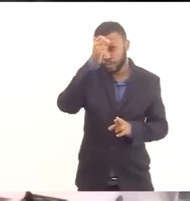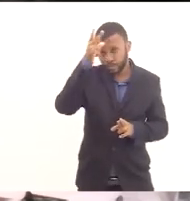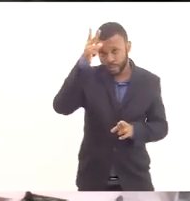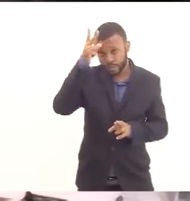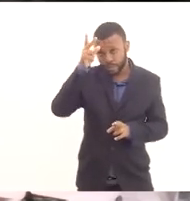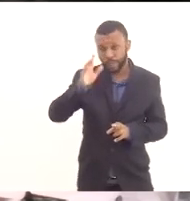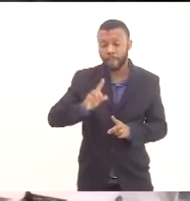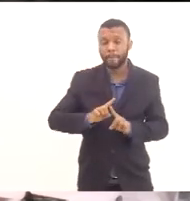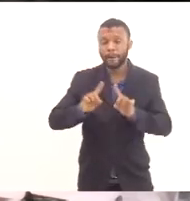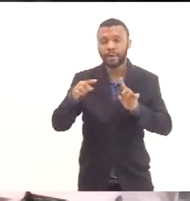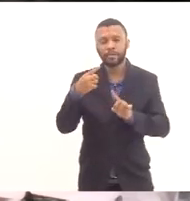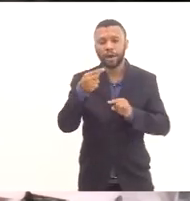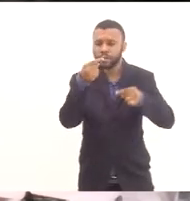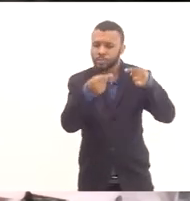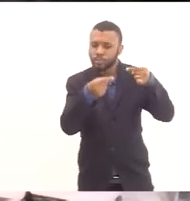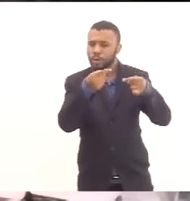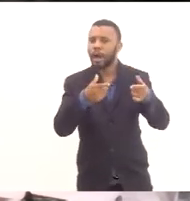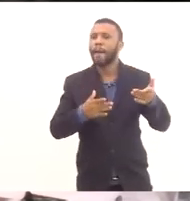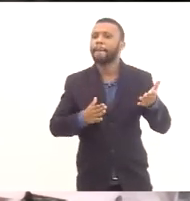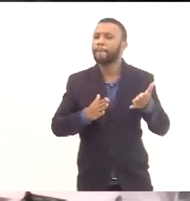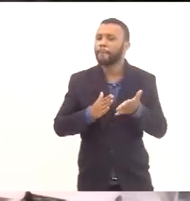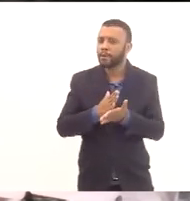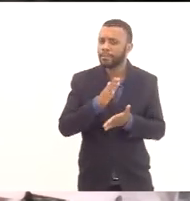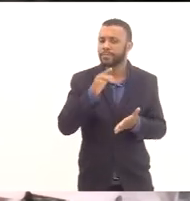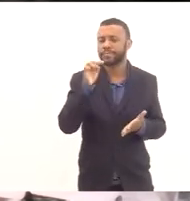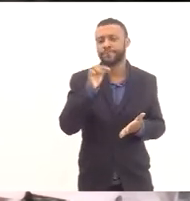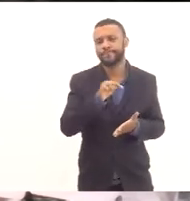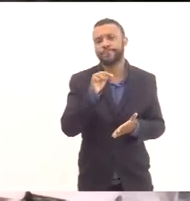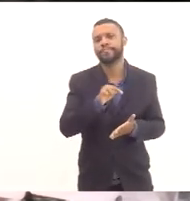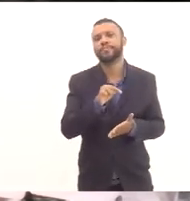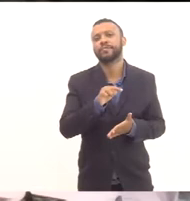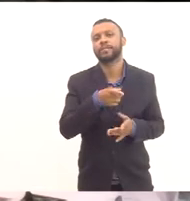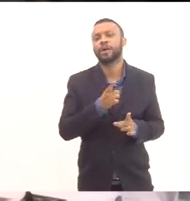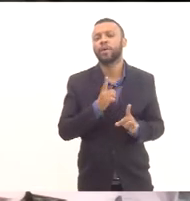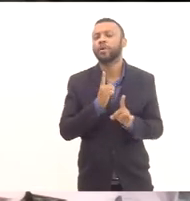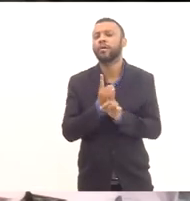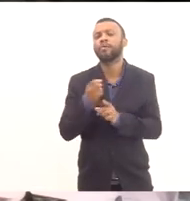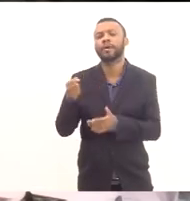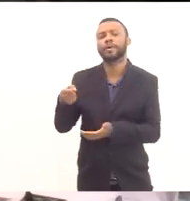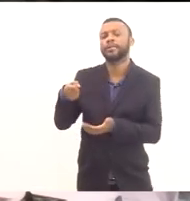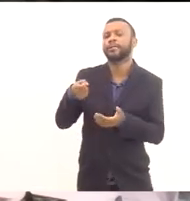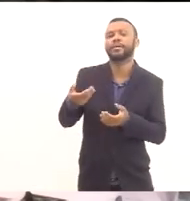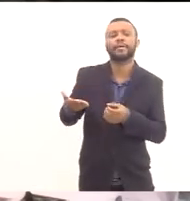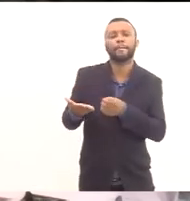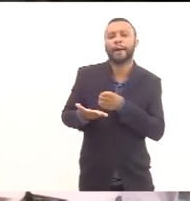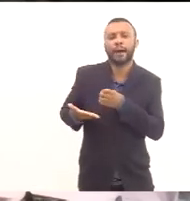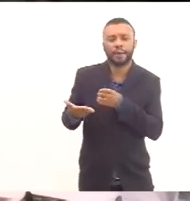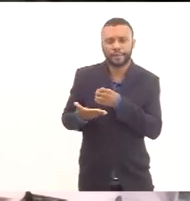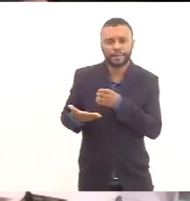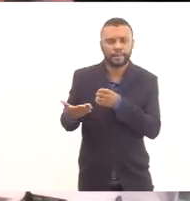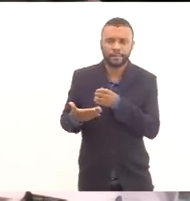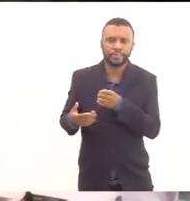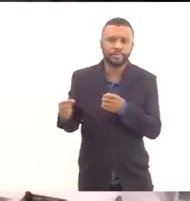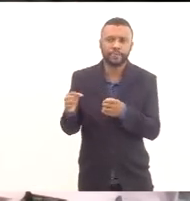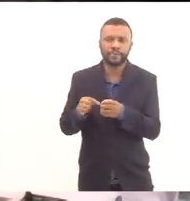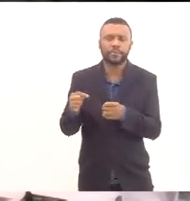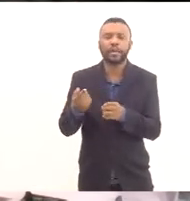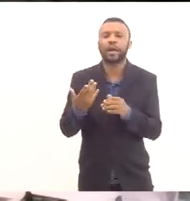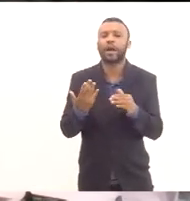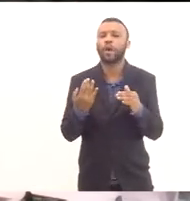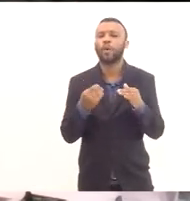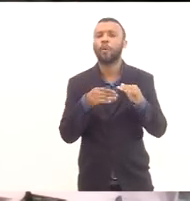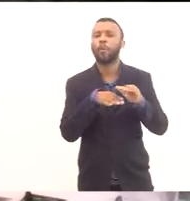mas nós em diligência aprovada pela comissão encontramos cestas básicas e